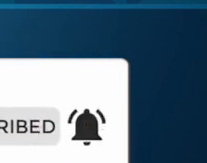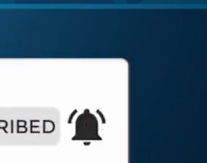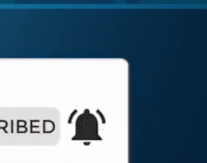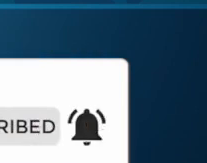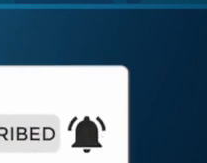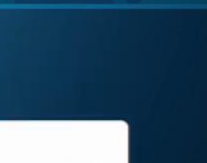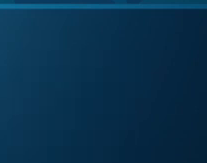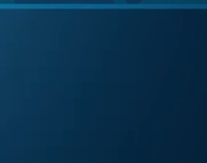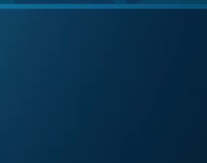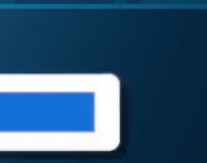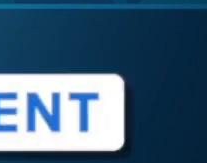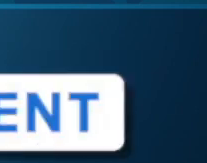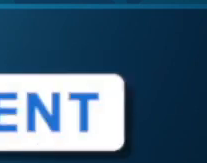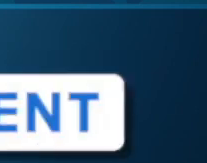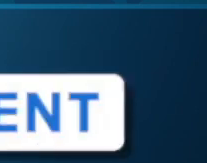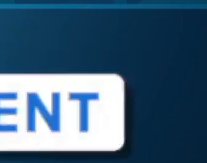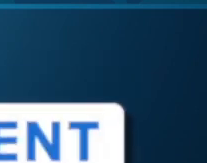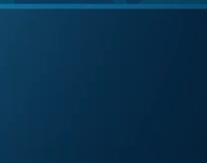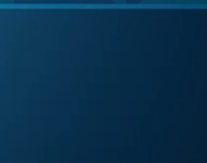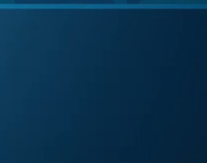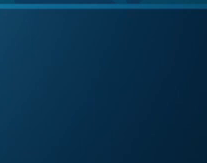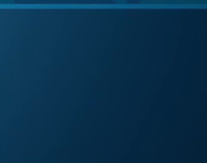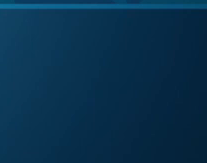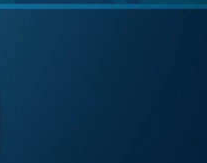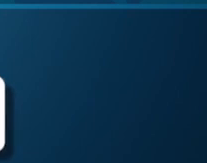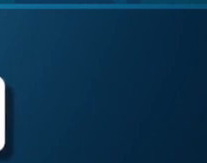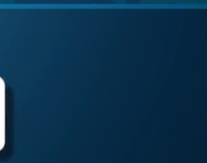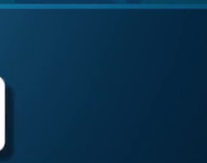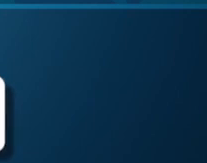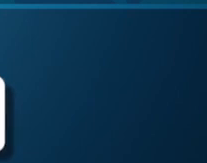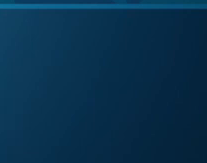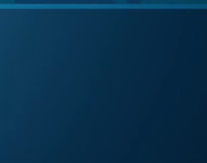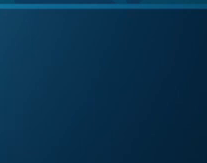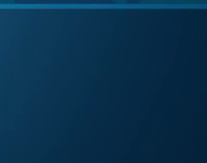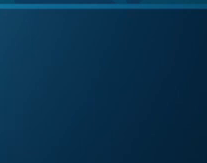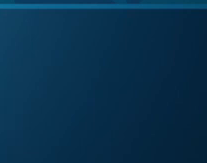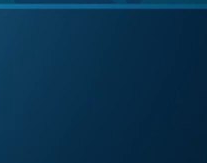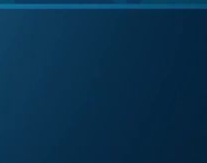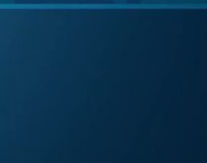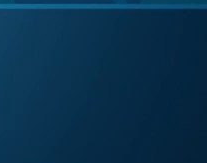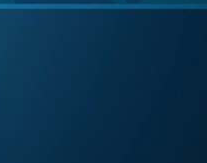butão notificação. Fo comentário no fahetutang ba media social siraselek.